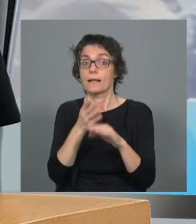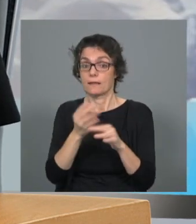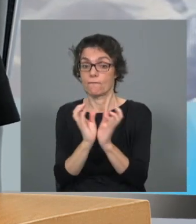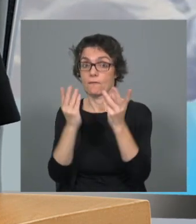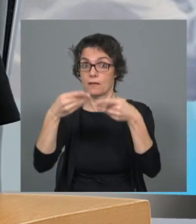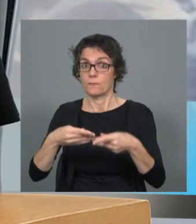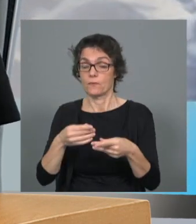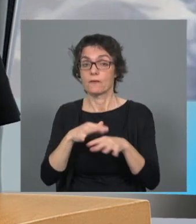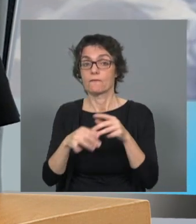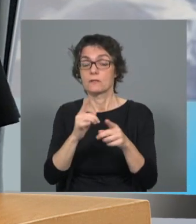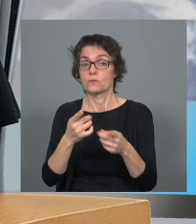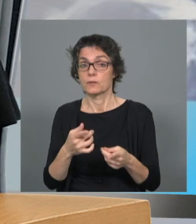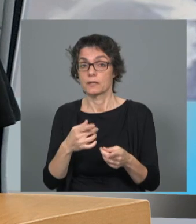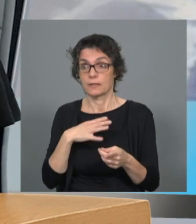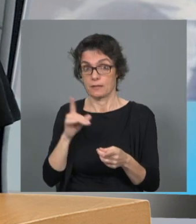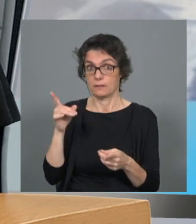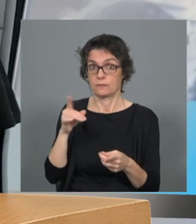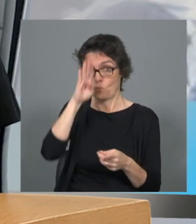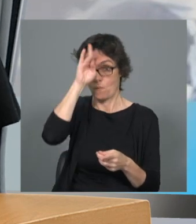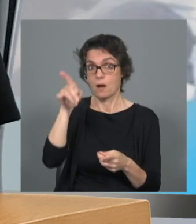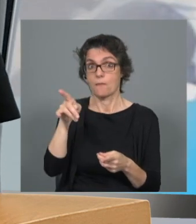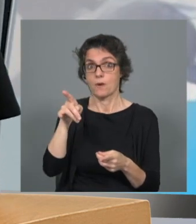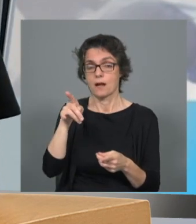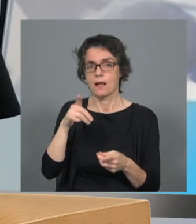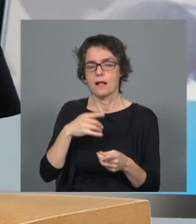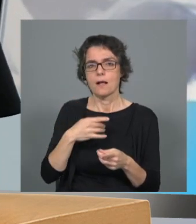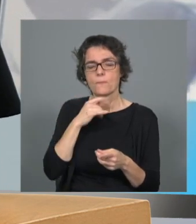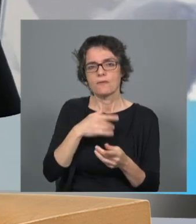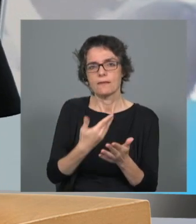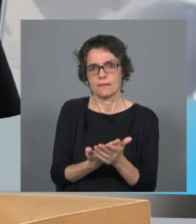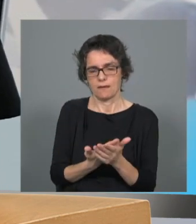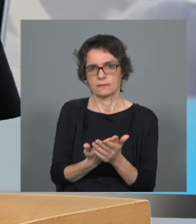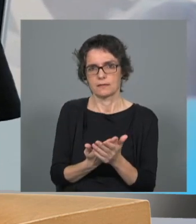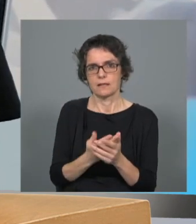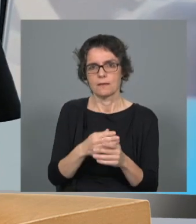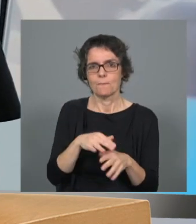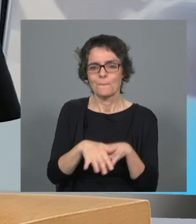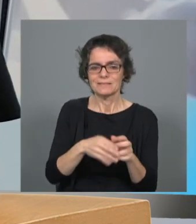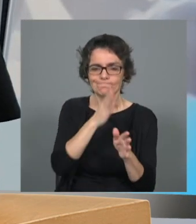e tomar a sério que não podemos perder tempo